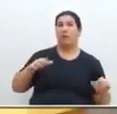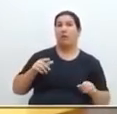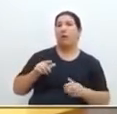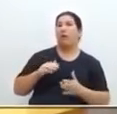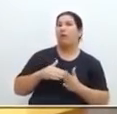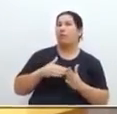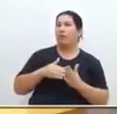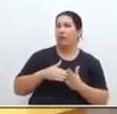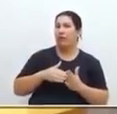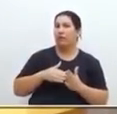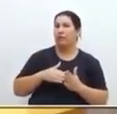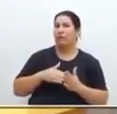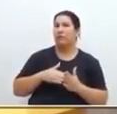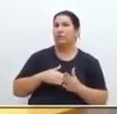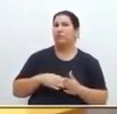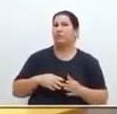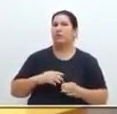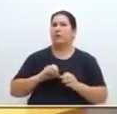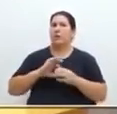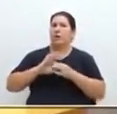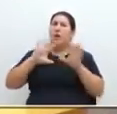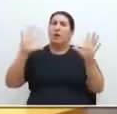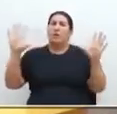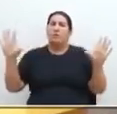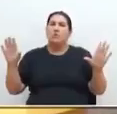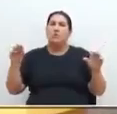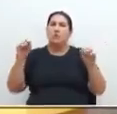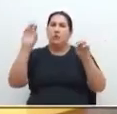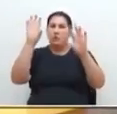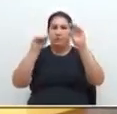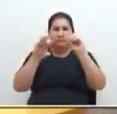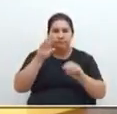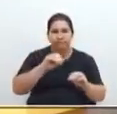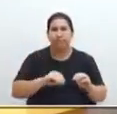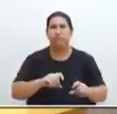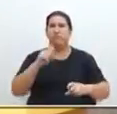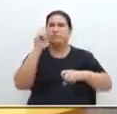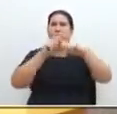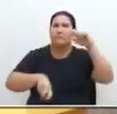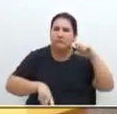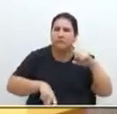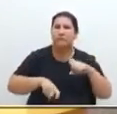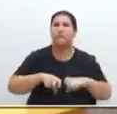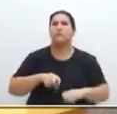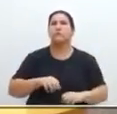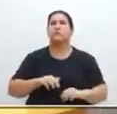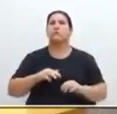sejamos livres do abuso do estupro e do feminicídio obrigada